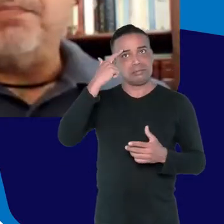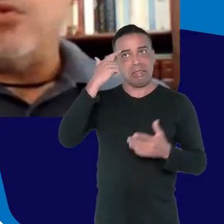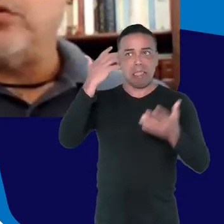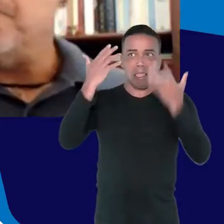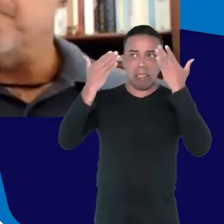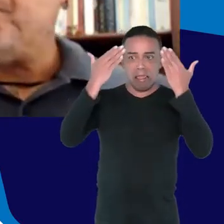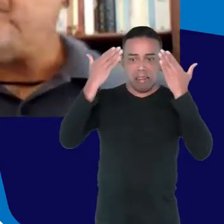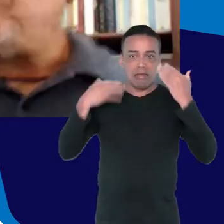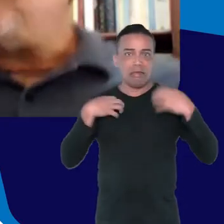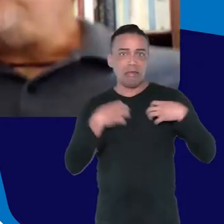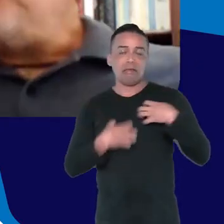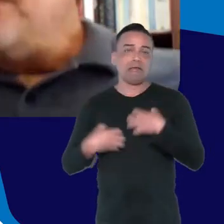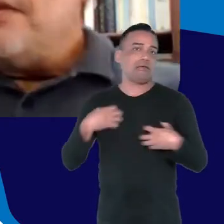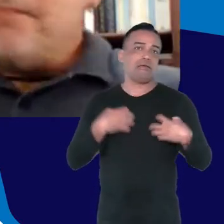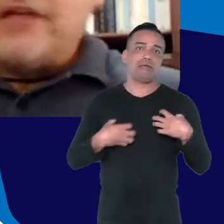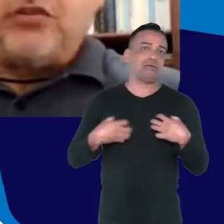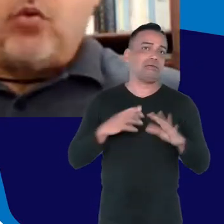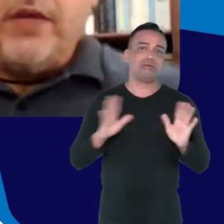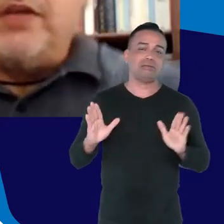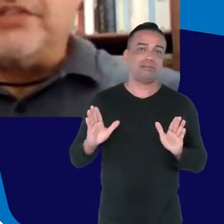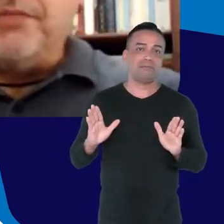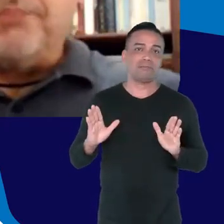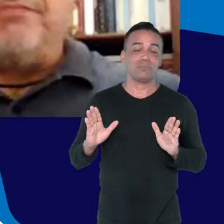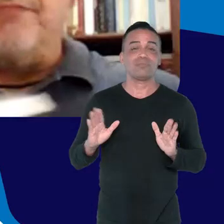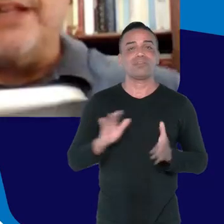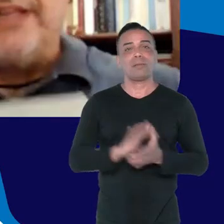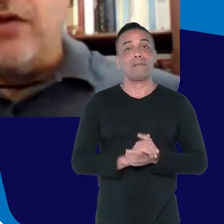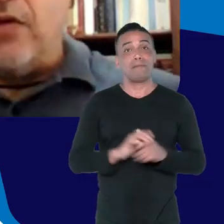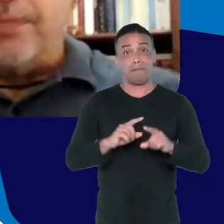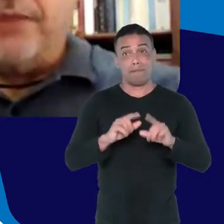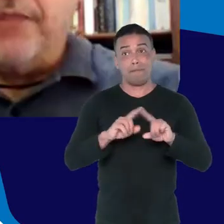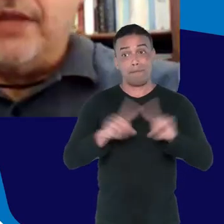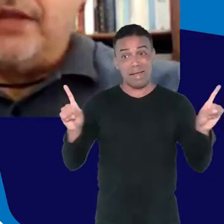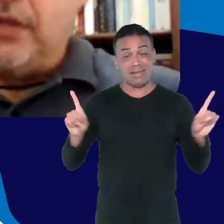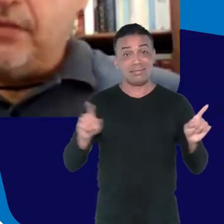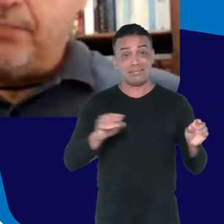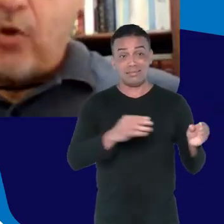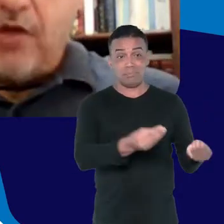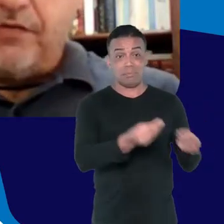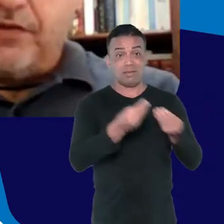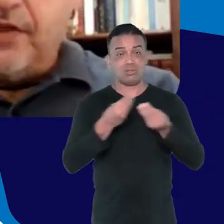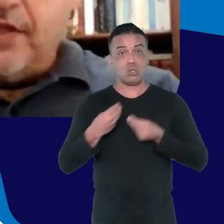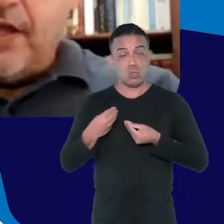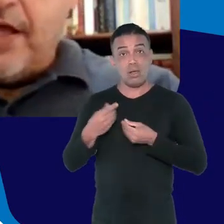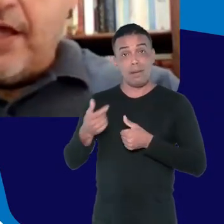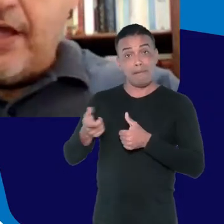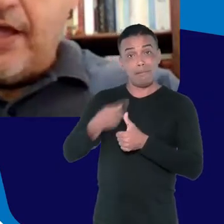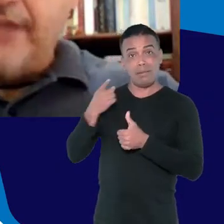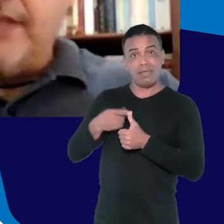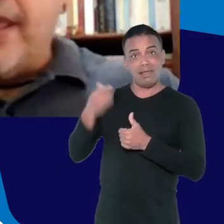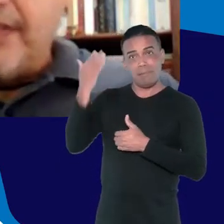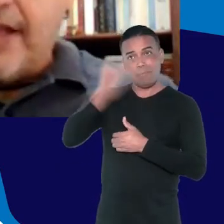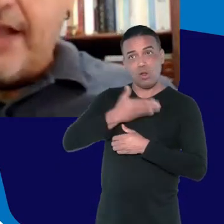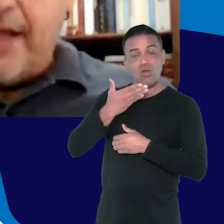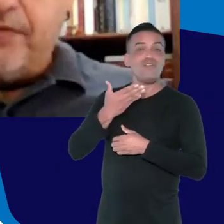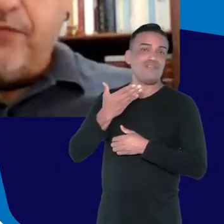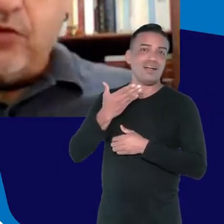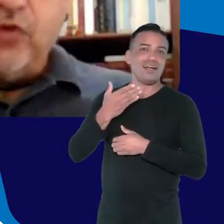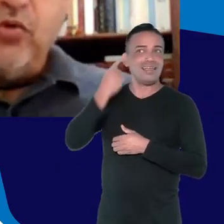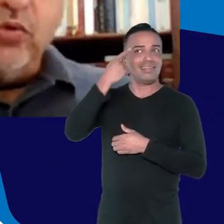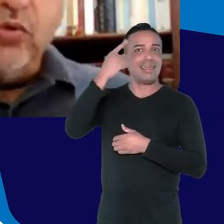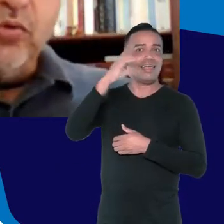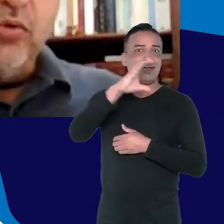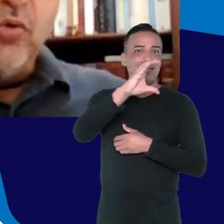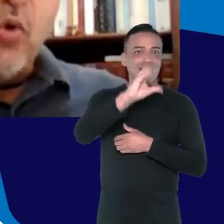e ponto. Mas quando eles me mandaram a primeira prova, a ideia da capa